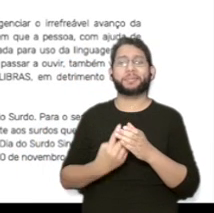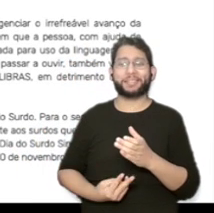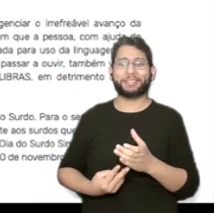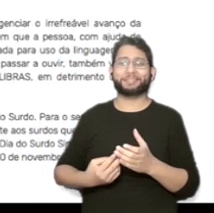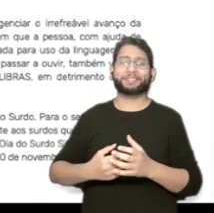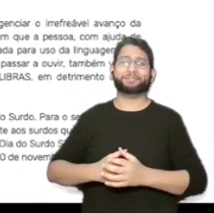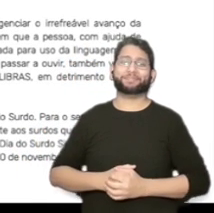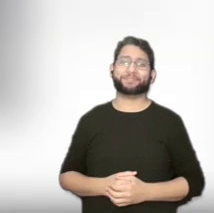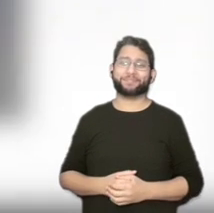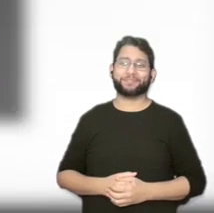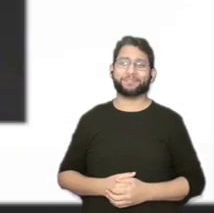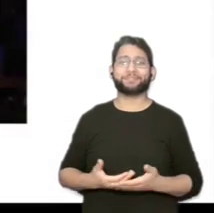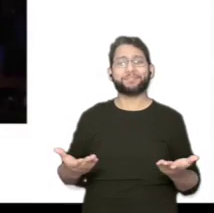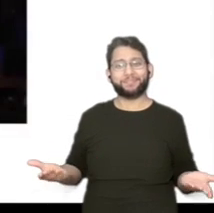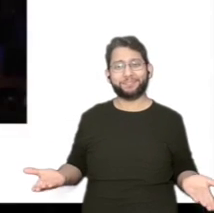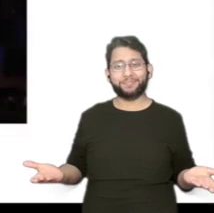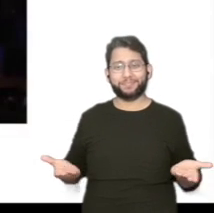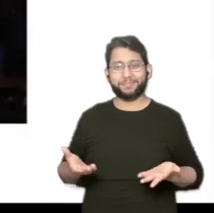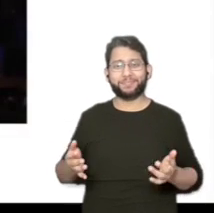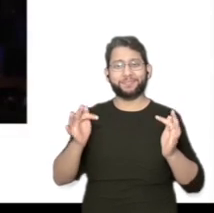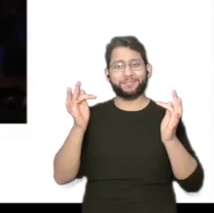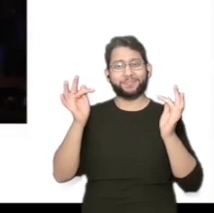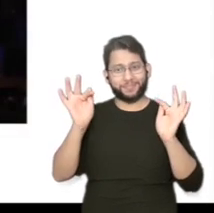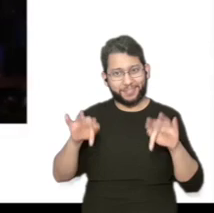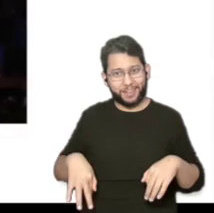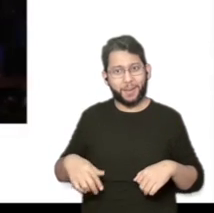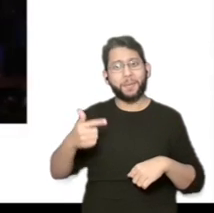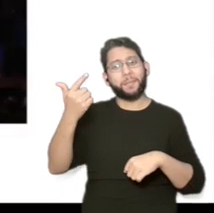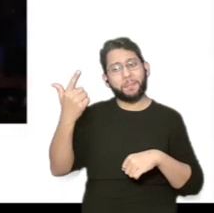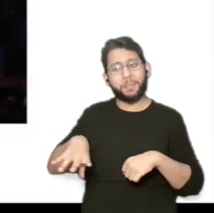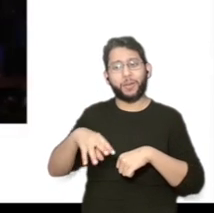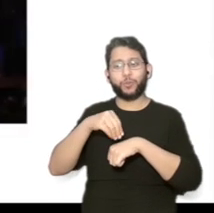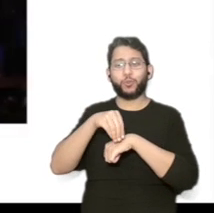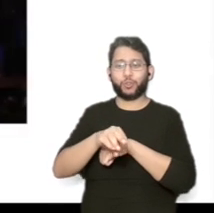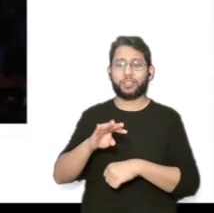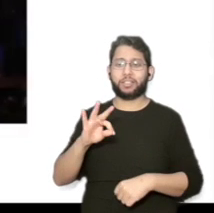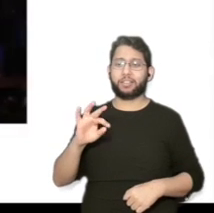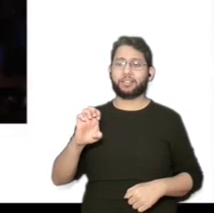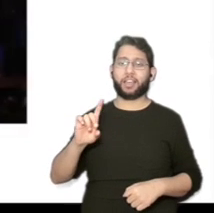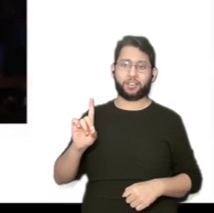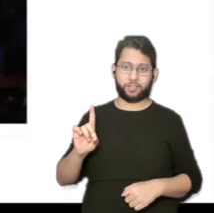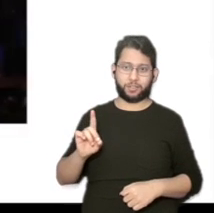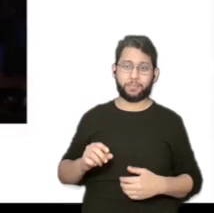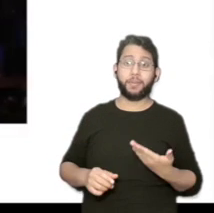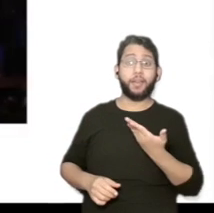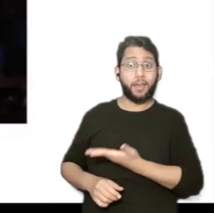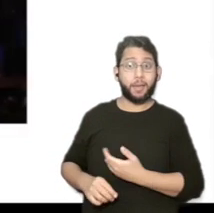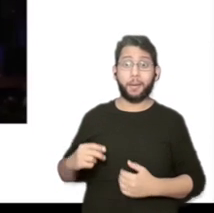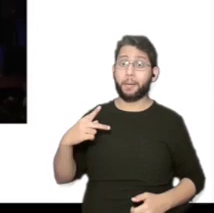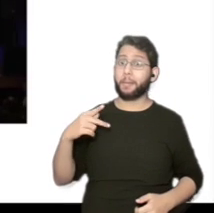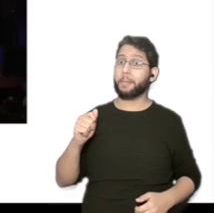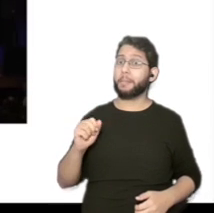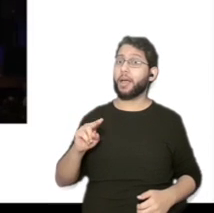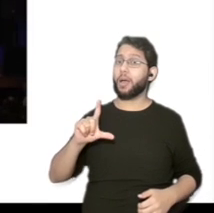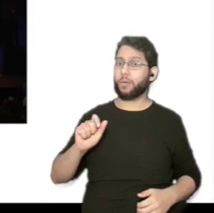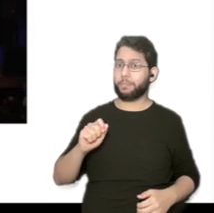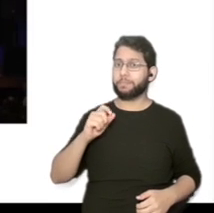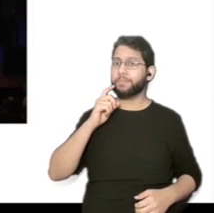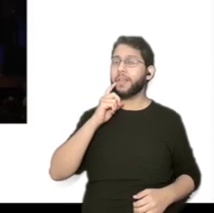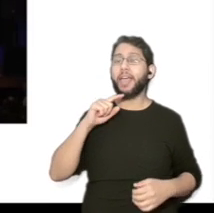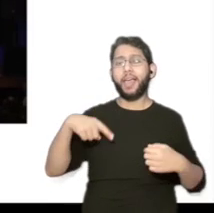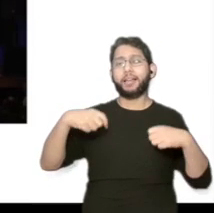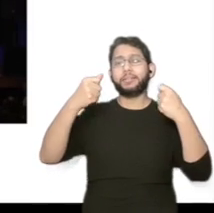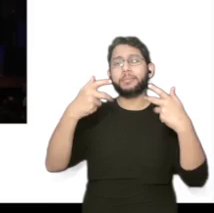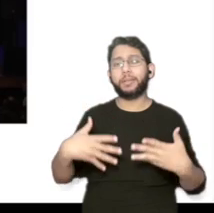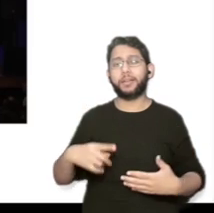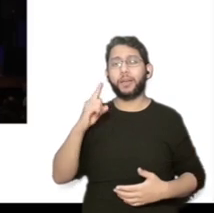e bilinguistas. Bom, e aqui fica mais uma dica de TED para vocês assistirem. Esse é o da Paula Pfeiffer. Ela vai